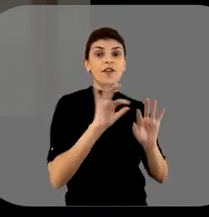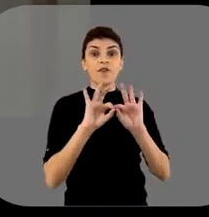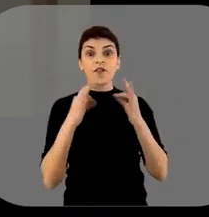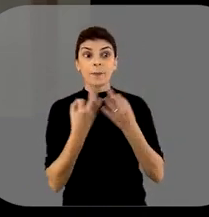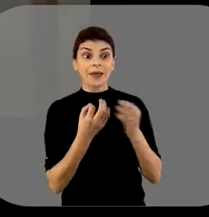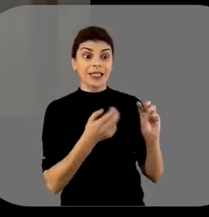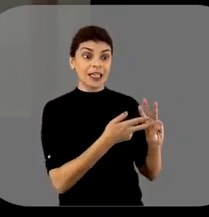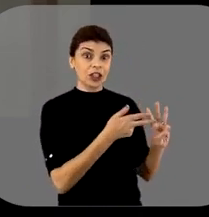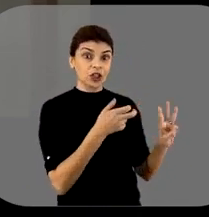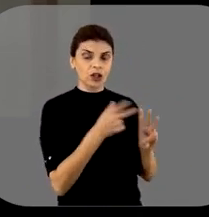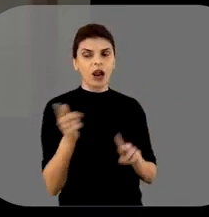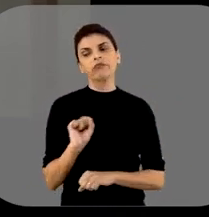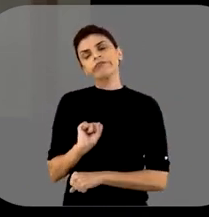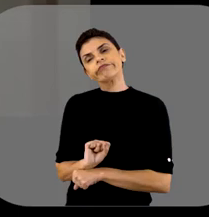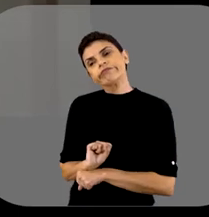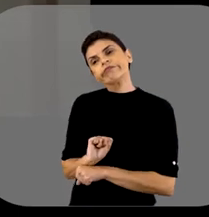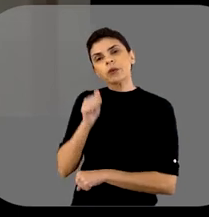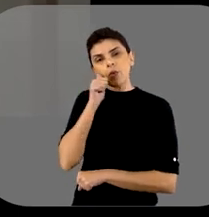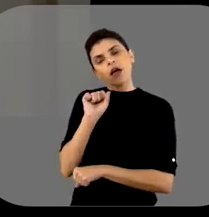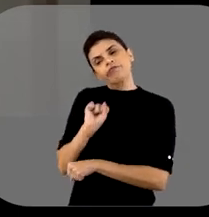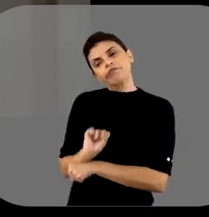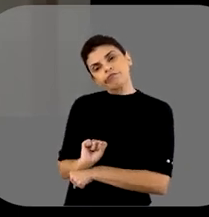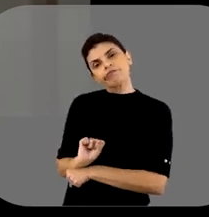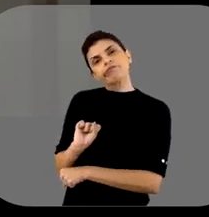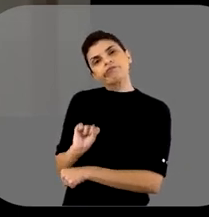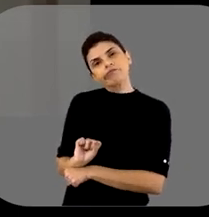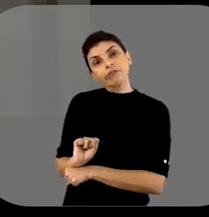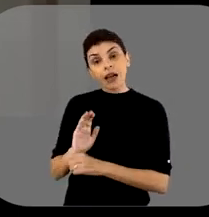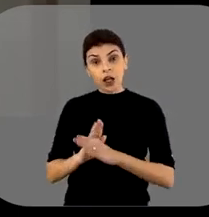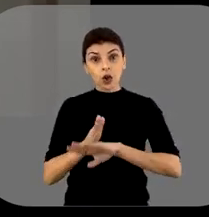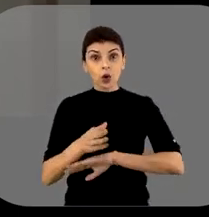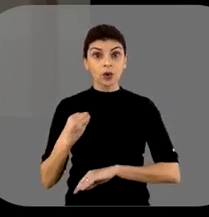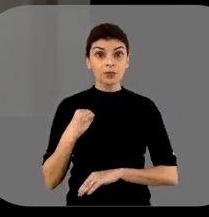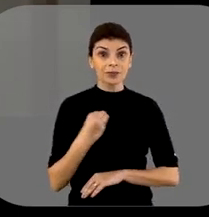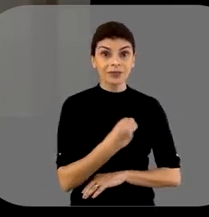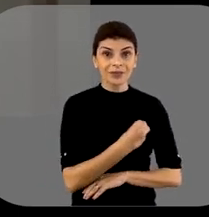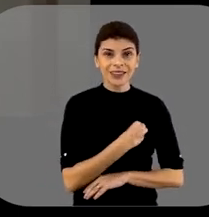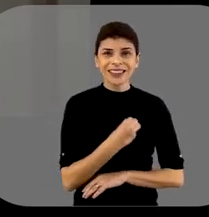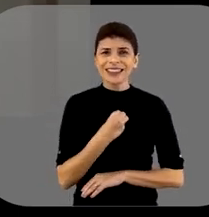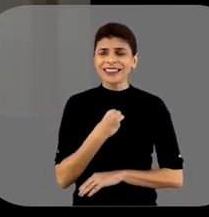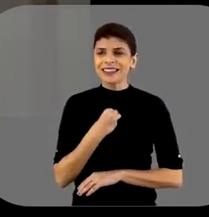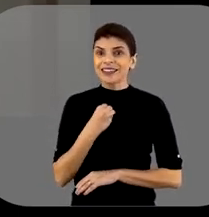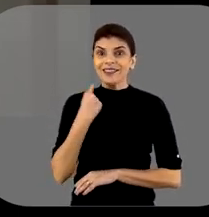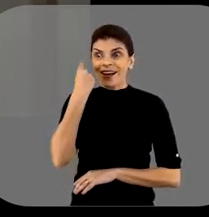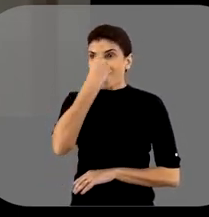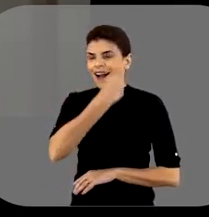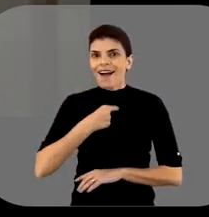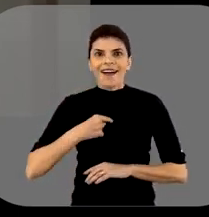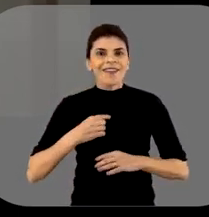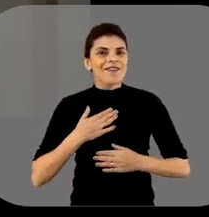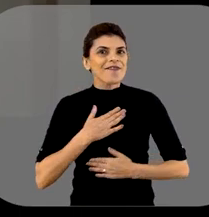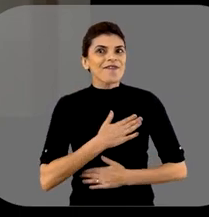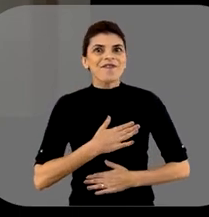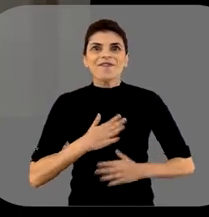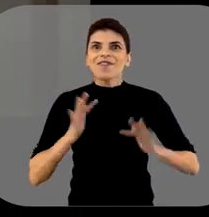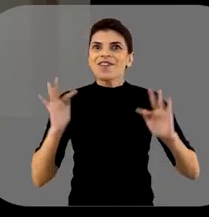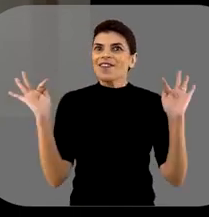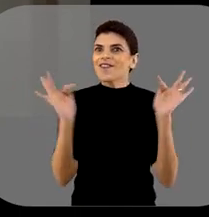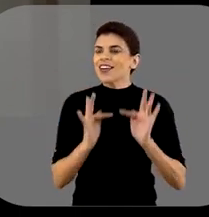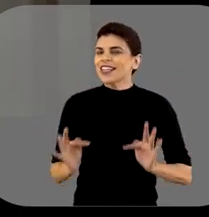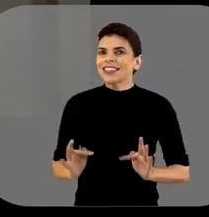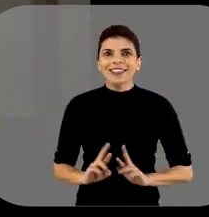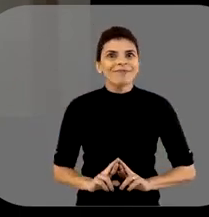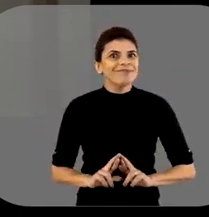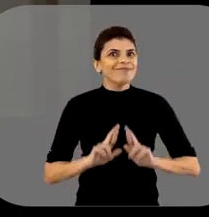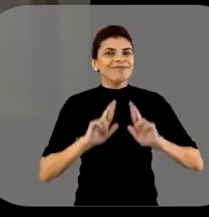ficou esperando um pouco para o atendimento. Então, quando ela entrou no consultório, ela estava com um ar de felicidade. Outra